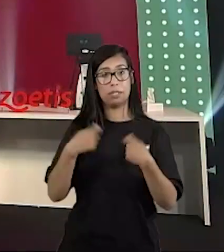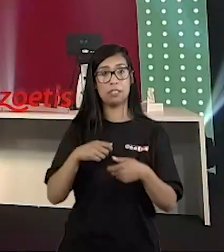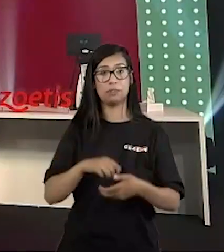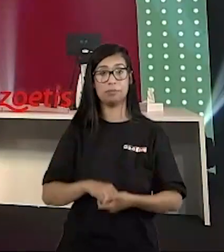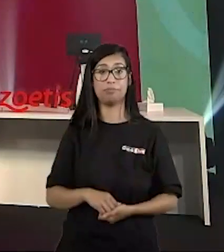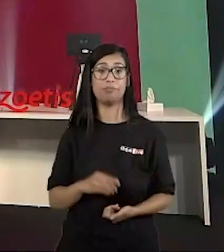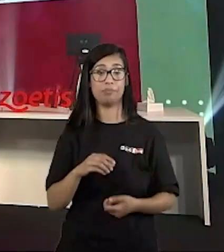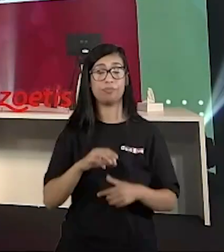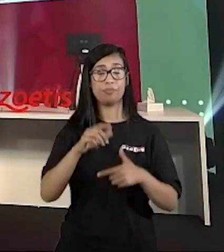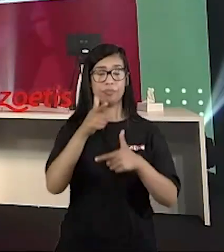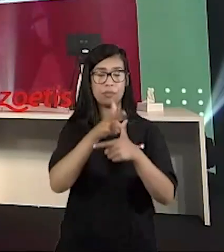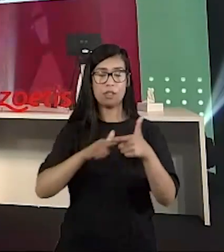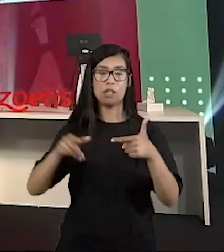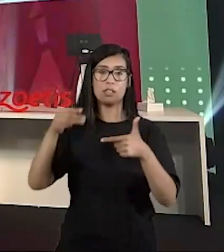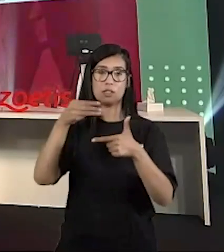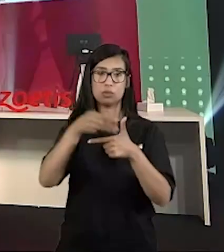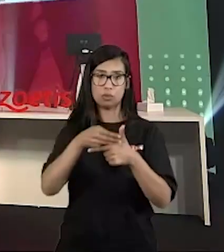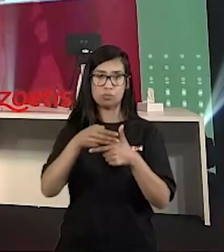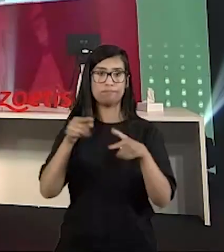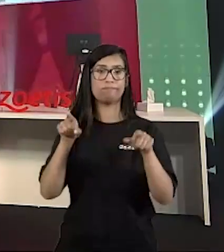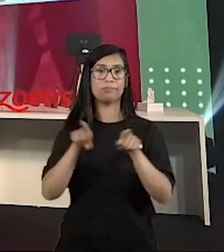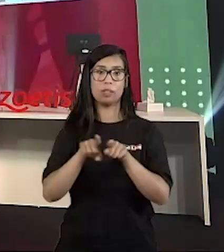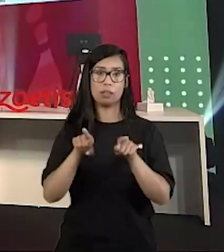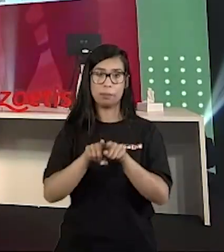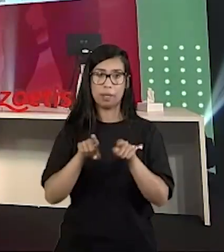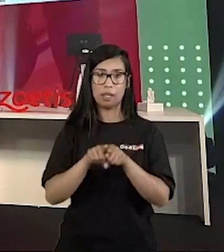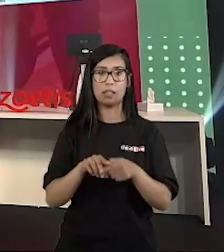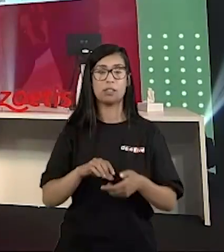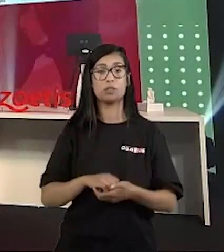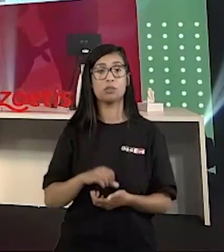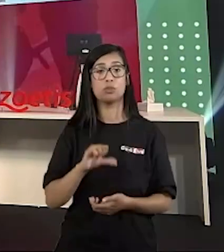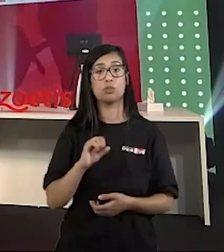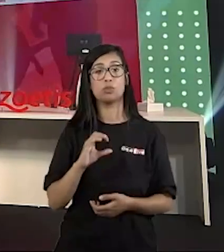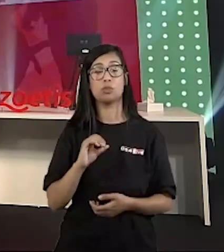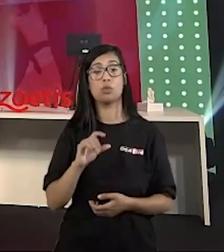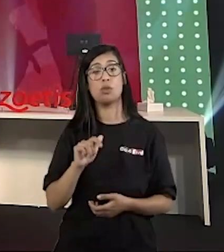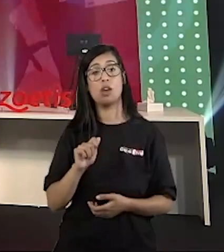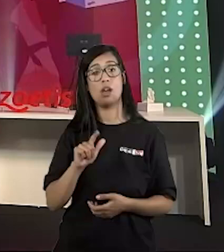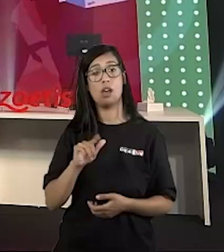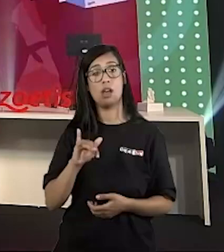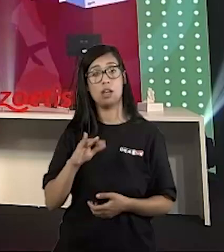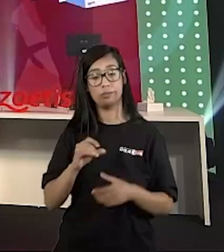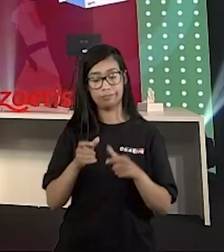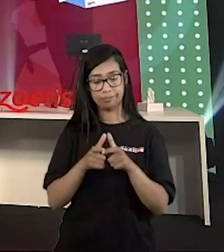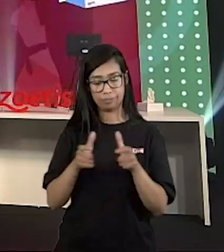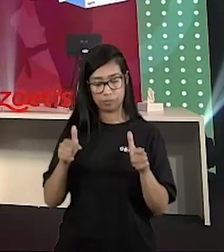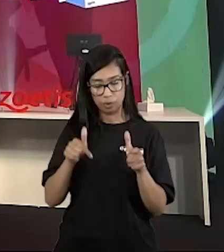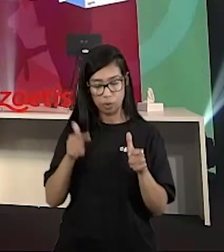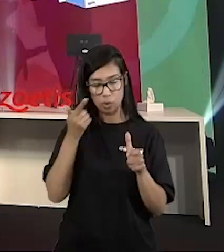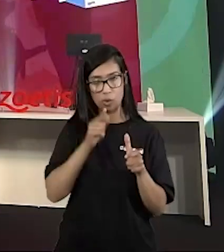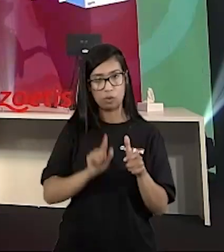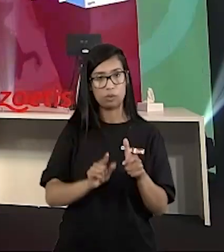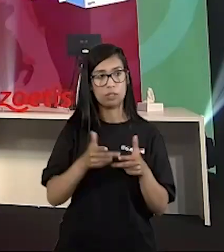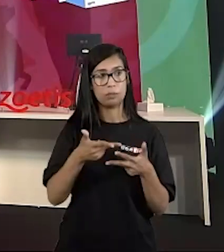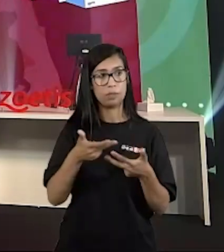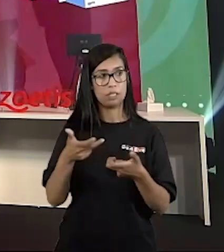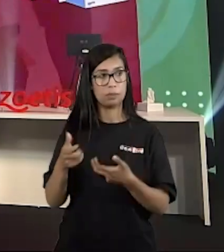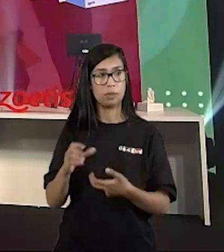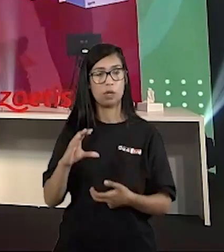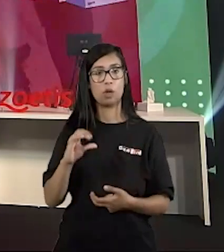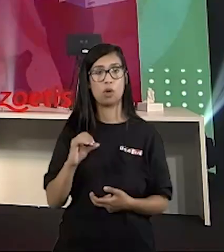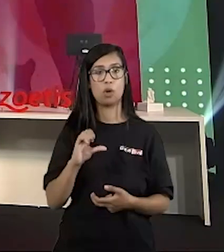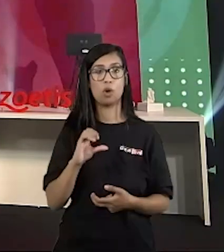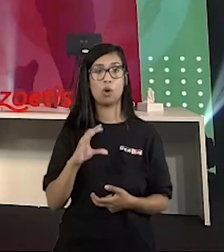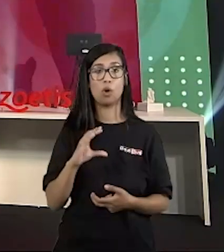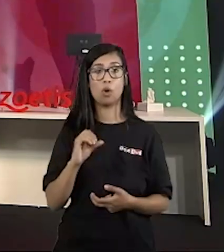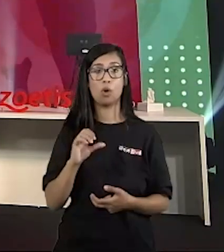citologia, né, e aí através do SWAB, por exemplo, nós conseguimos visualizar Aqui, ó, nós temos cocos e